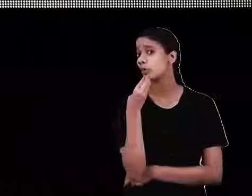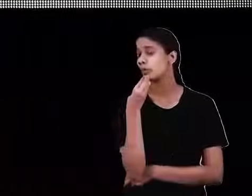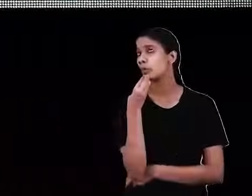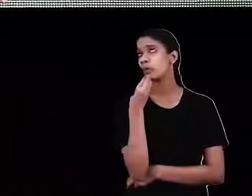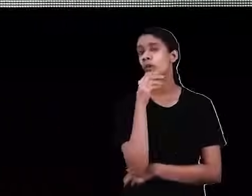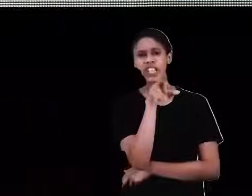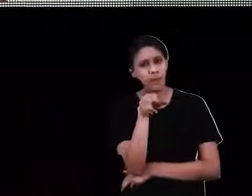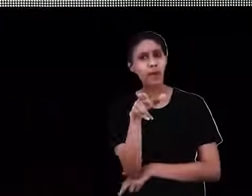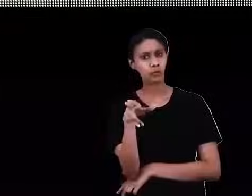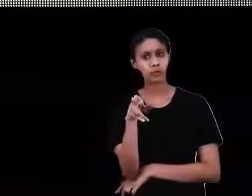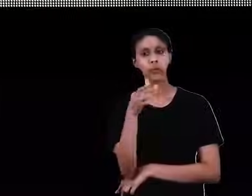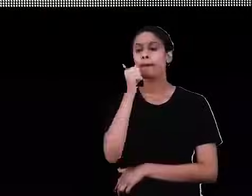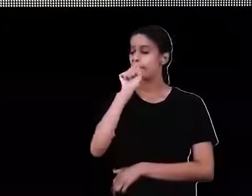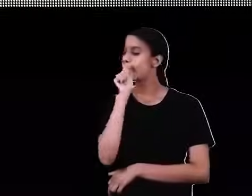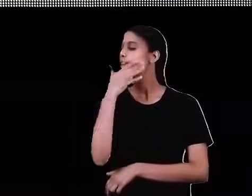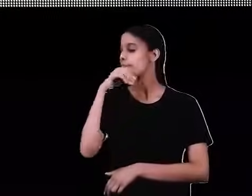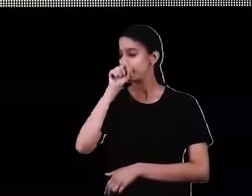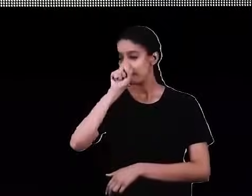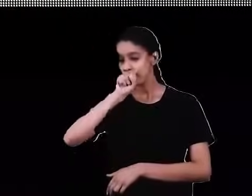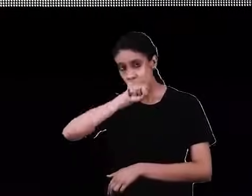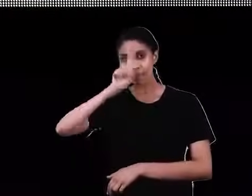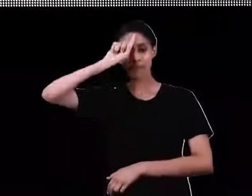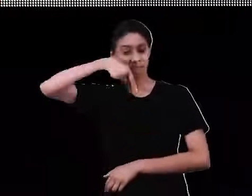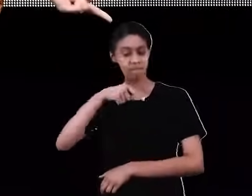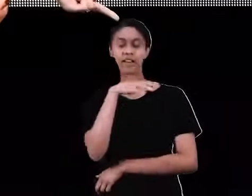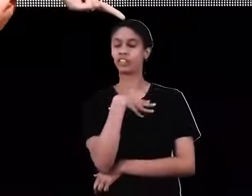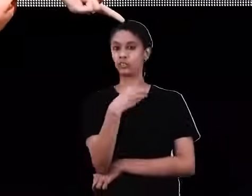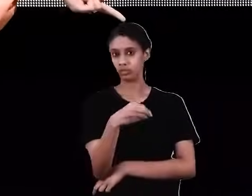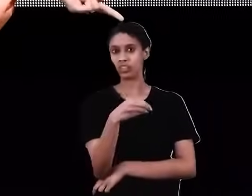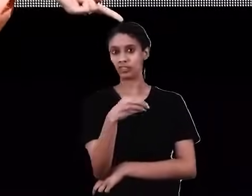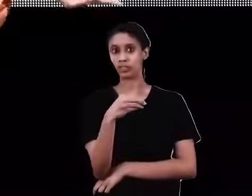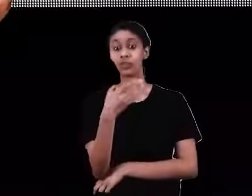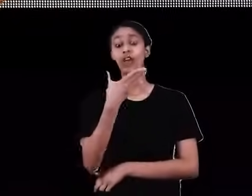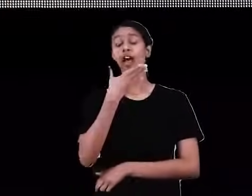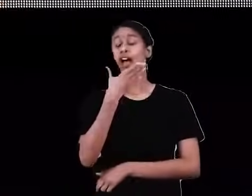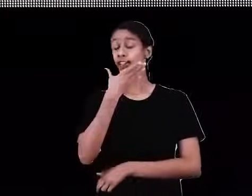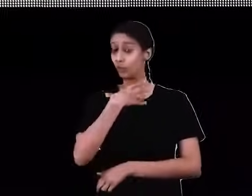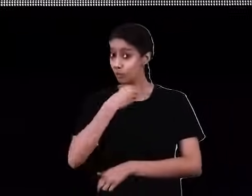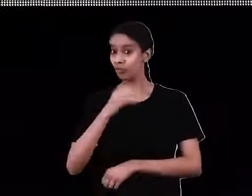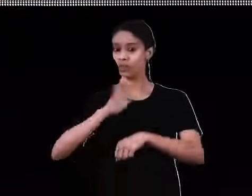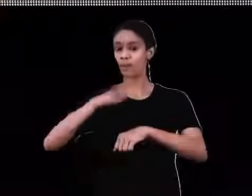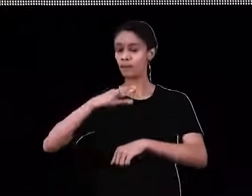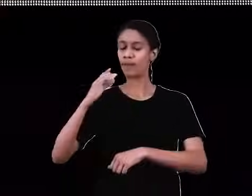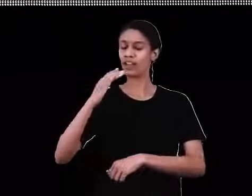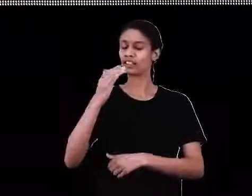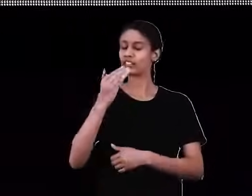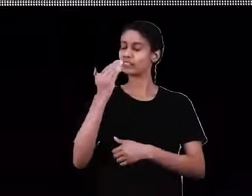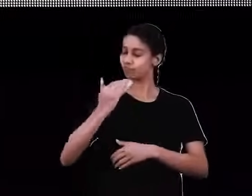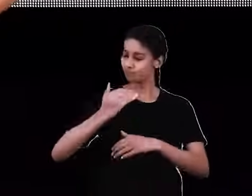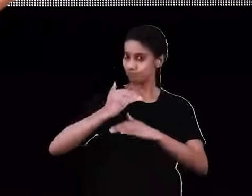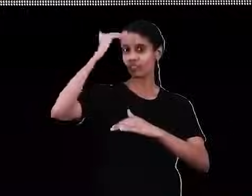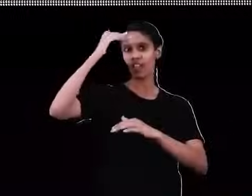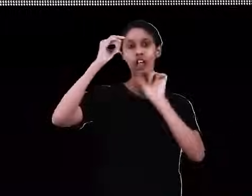pai ou a mãe manda nos filhos. O filho mais velho manda no do meio. É ou não é, gente? O do meio quer mandar no mais novo. O mais novo